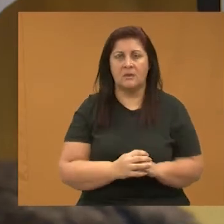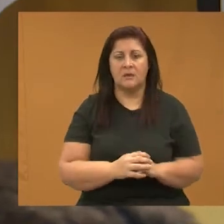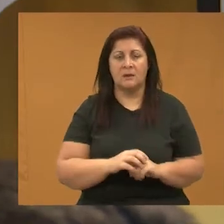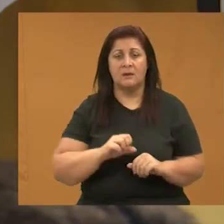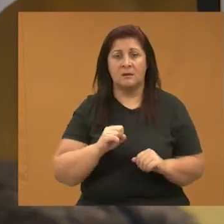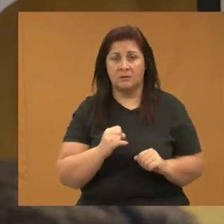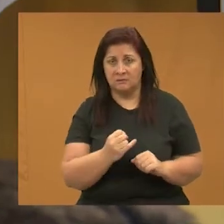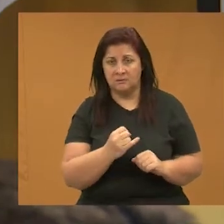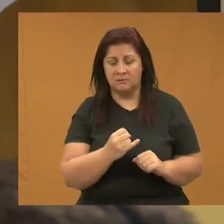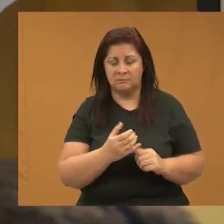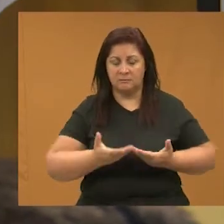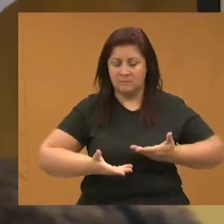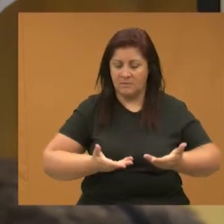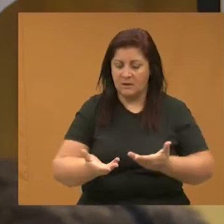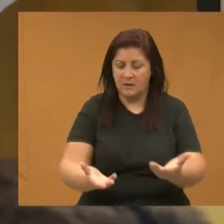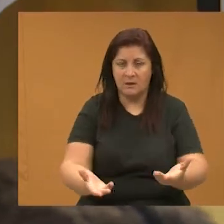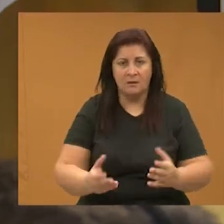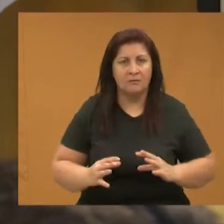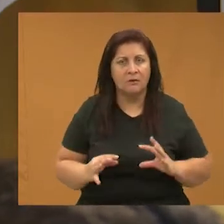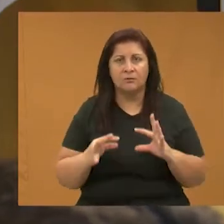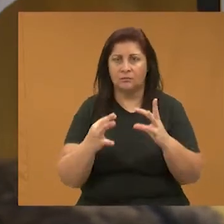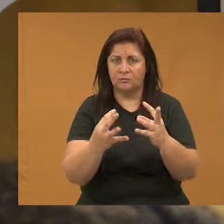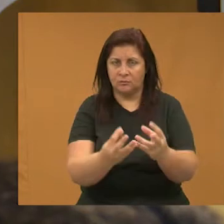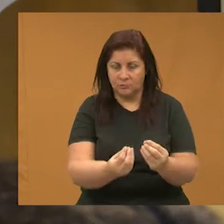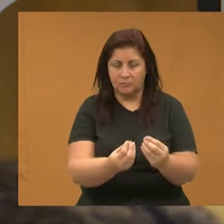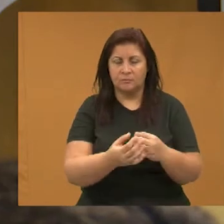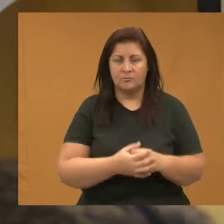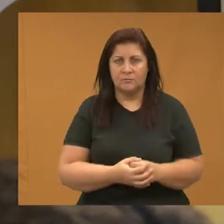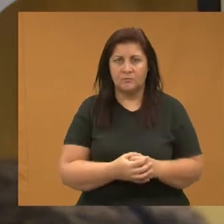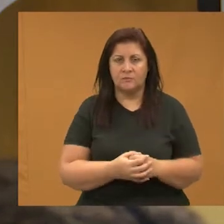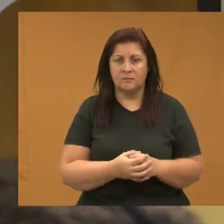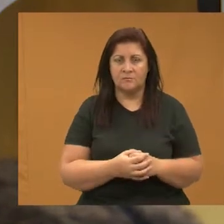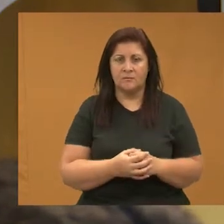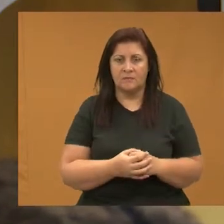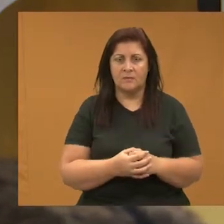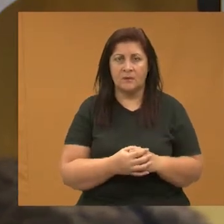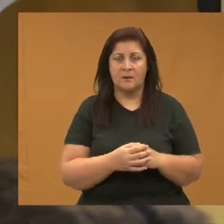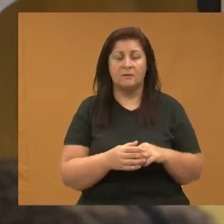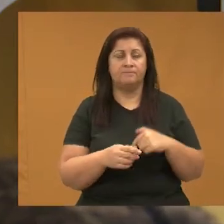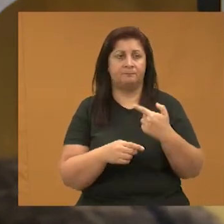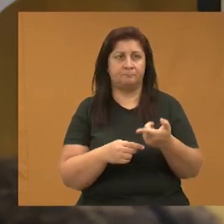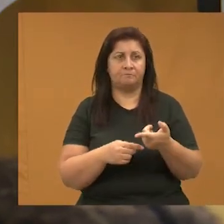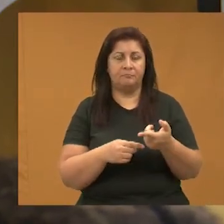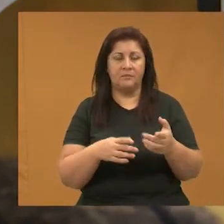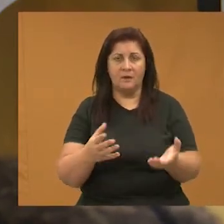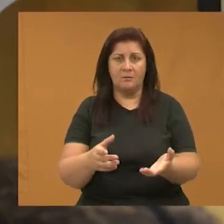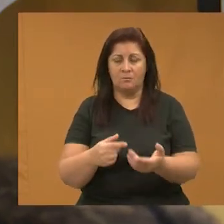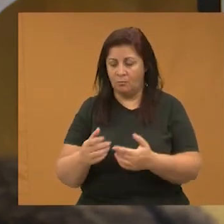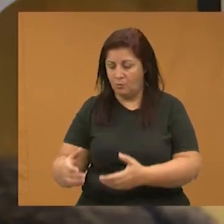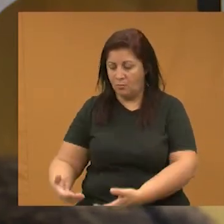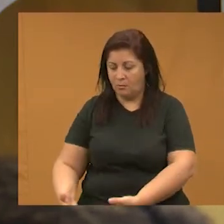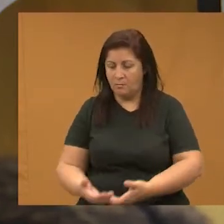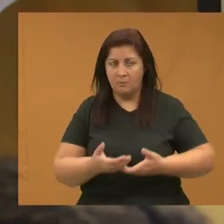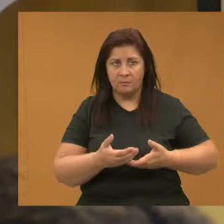que serve a todos. Em seguida, pegou uma criança,